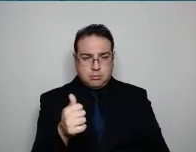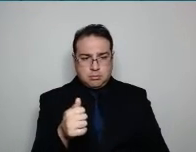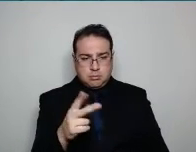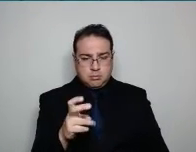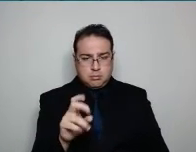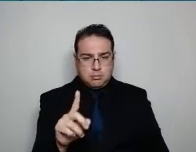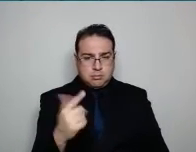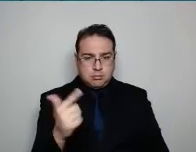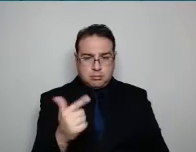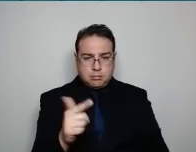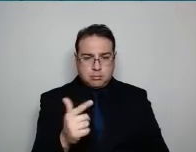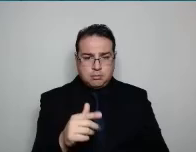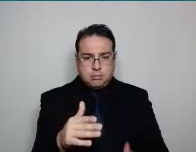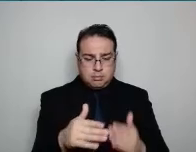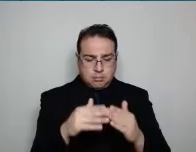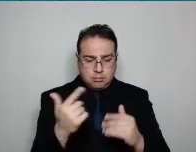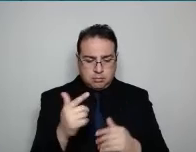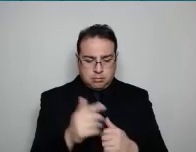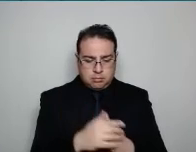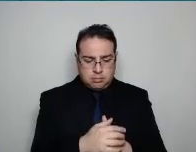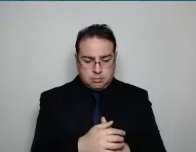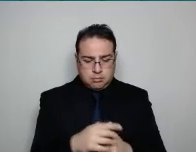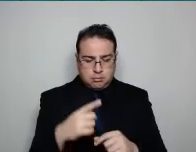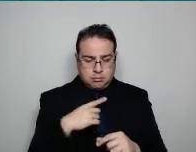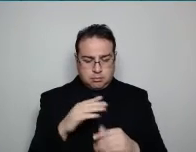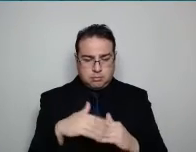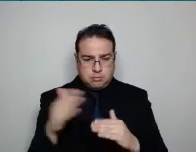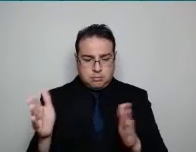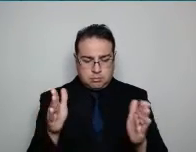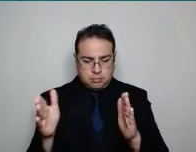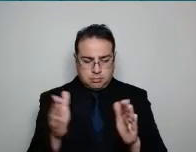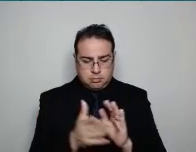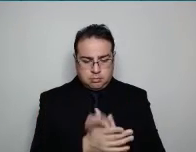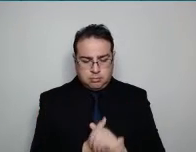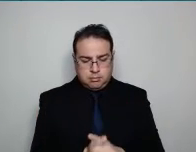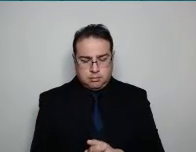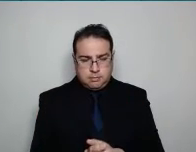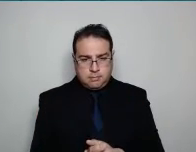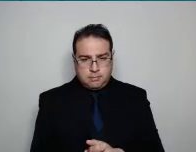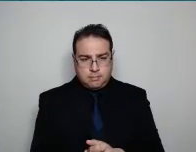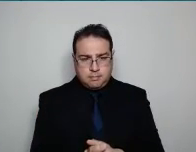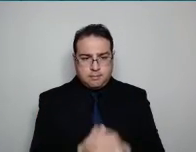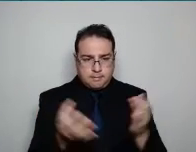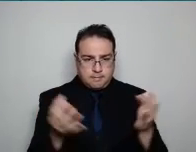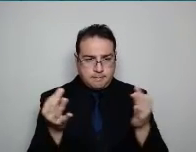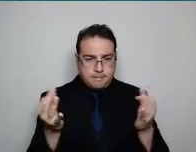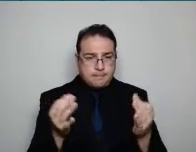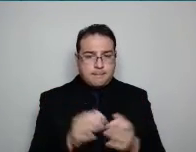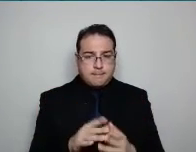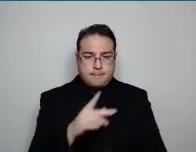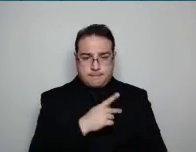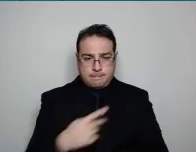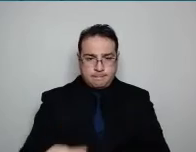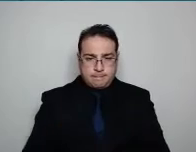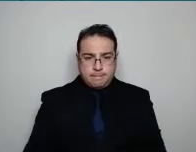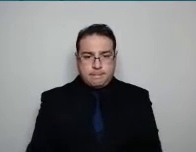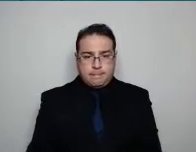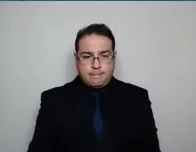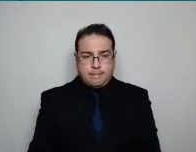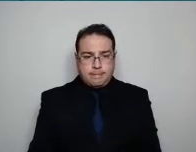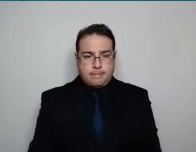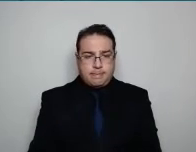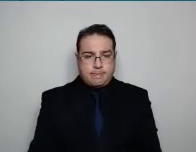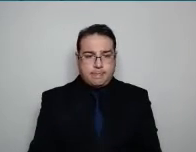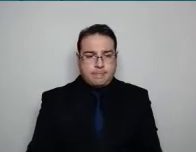151. Não houve requerimento, então. E houve foi fora do prazo. É isso, professor? Perfeito, perfeito, presidente. Se não houve